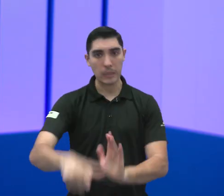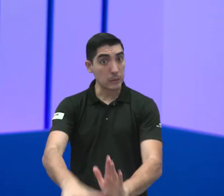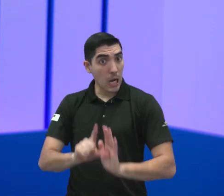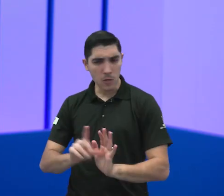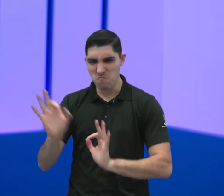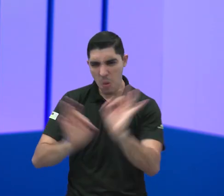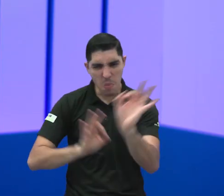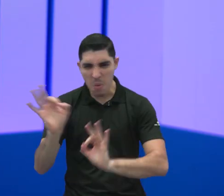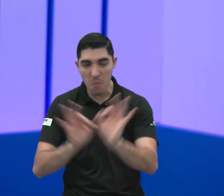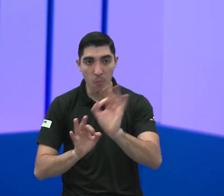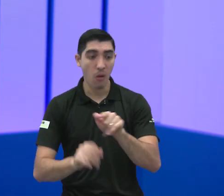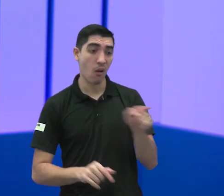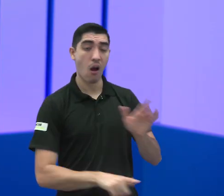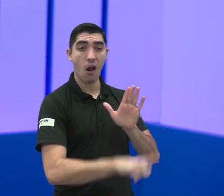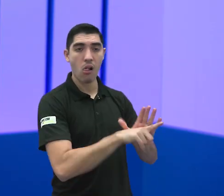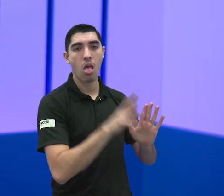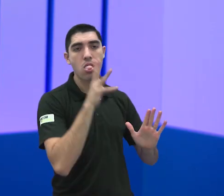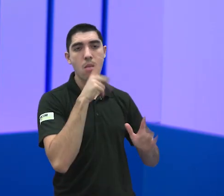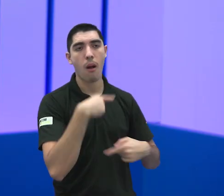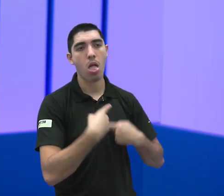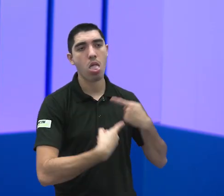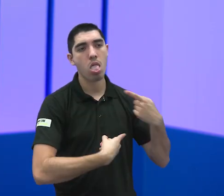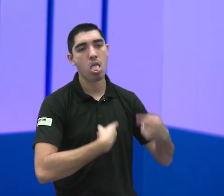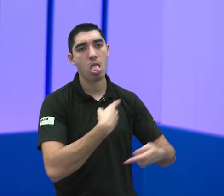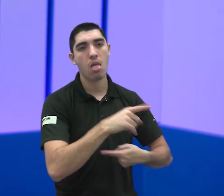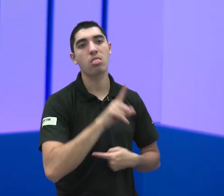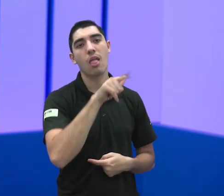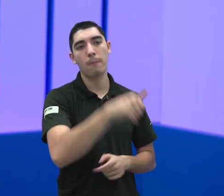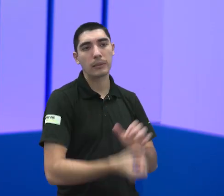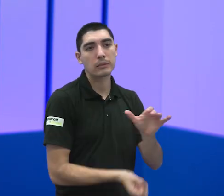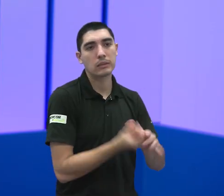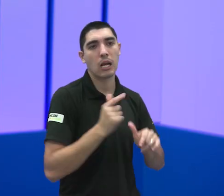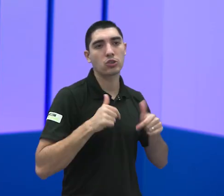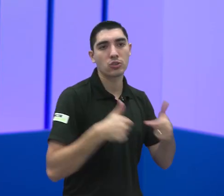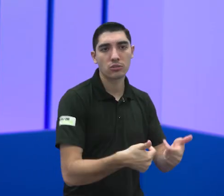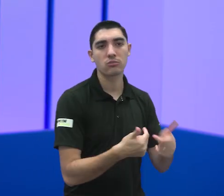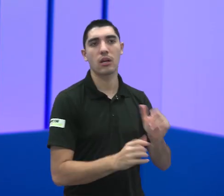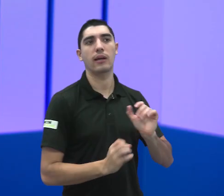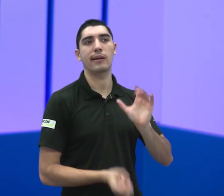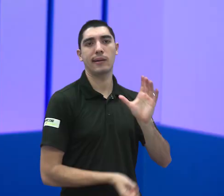vai formulando os seus novos conceitos de habitação, seus novos projetos.